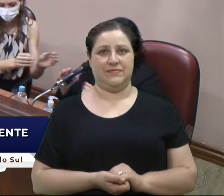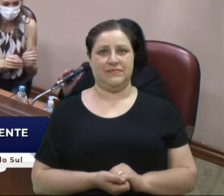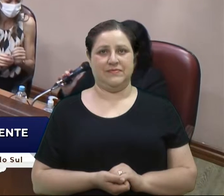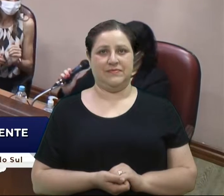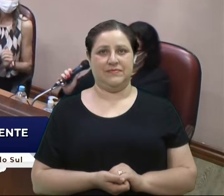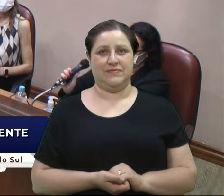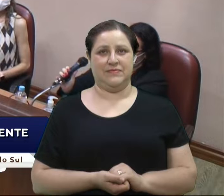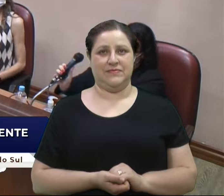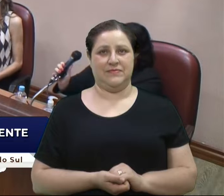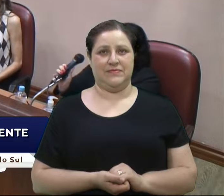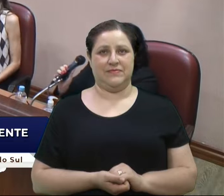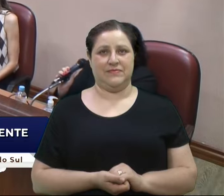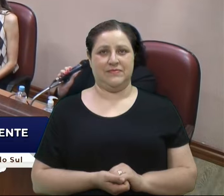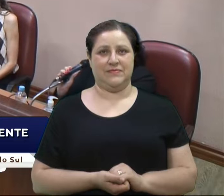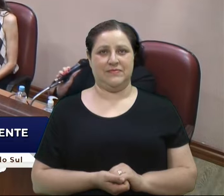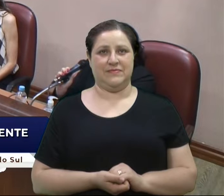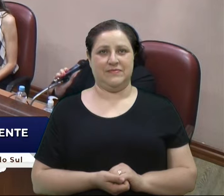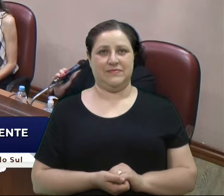Isso.